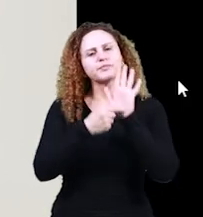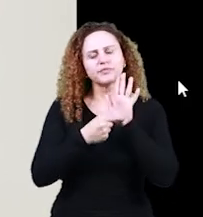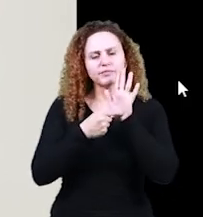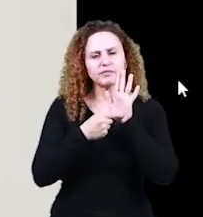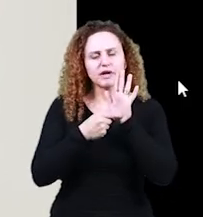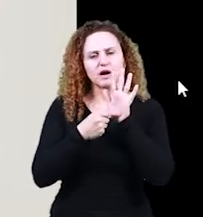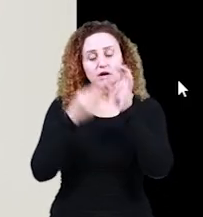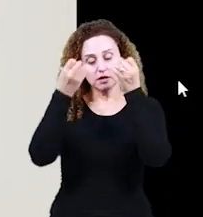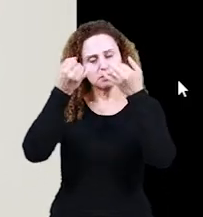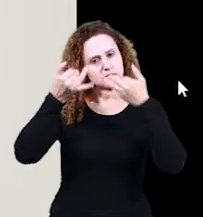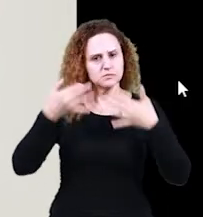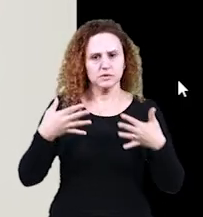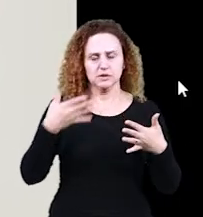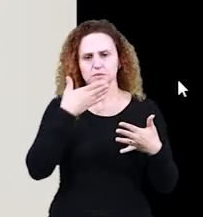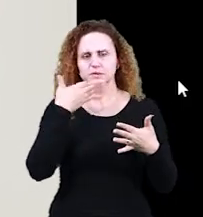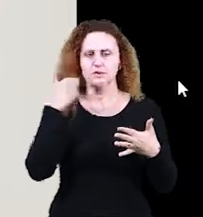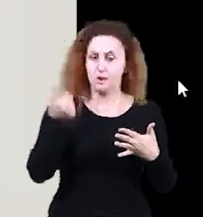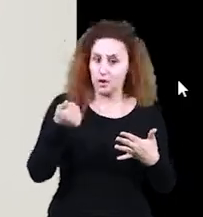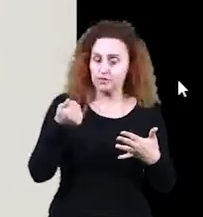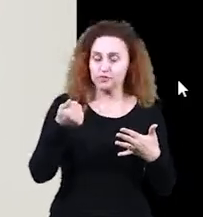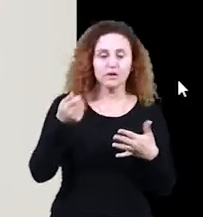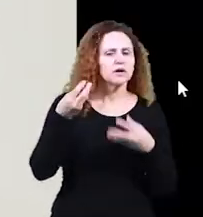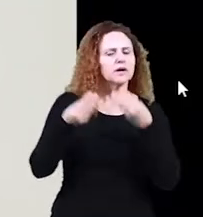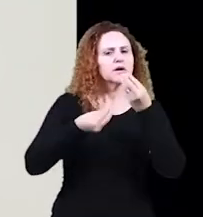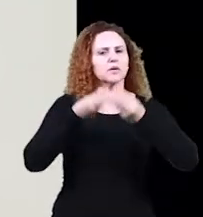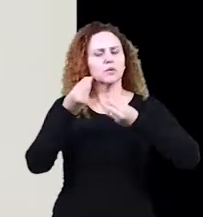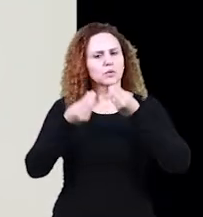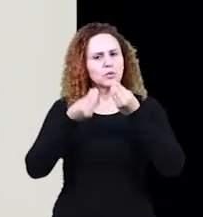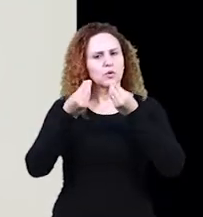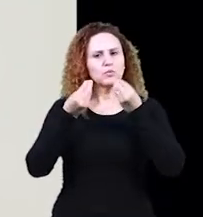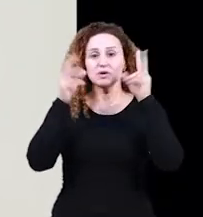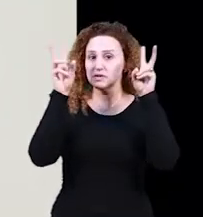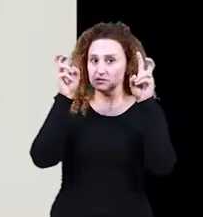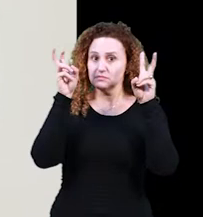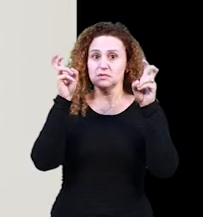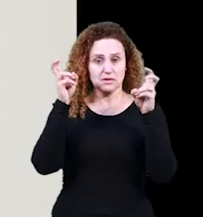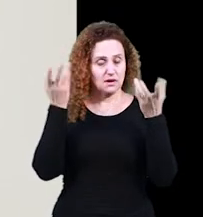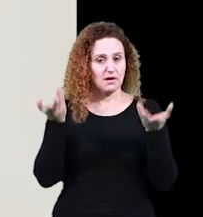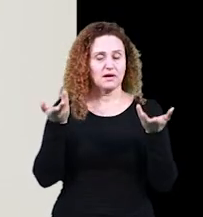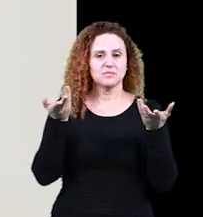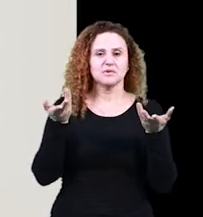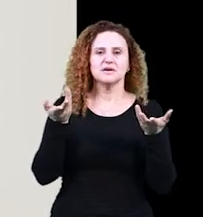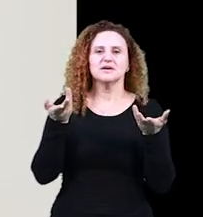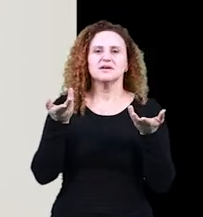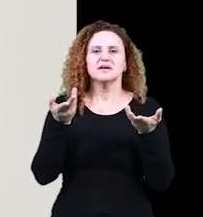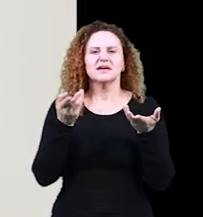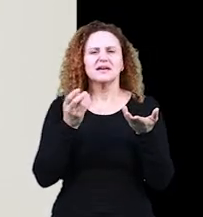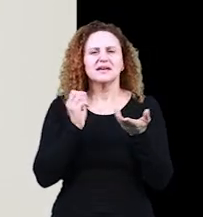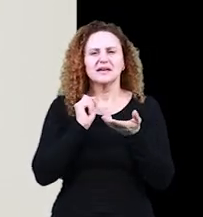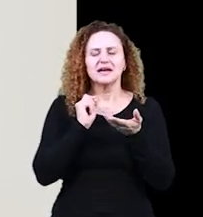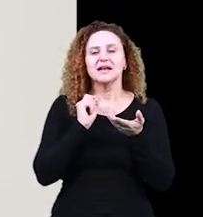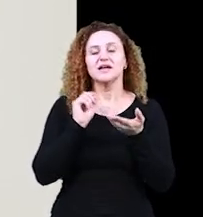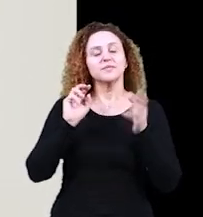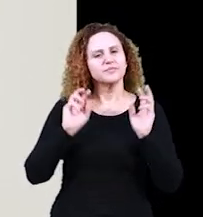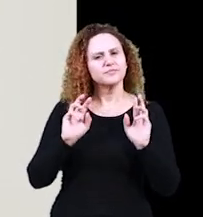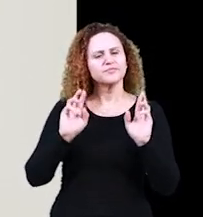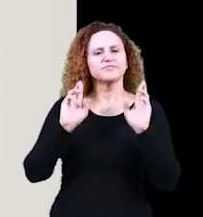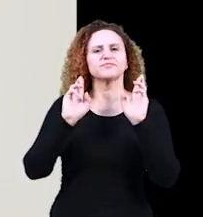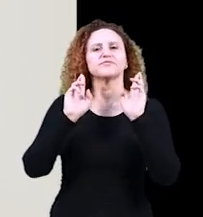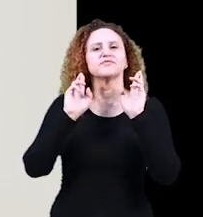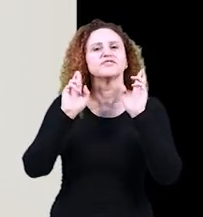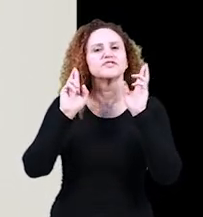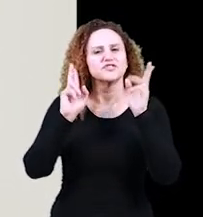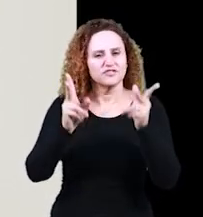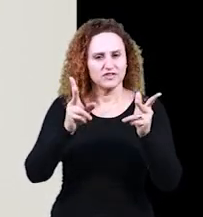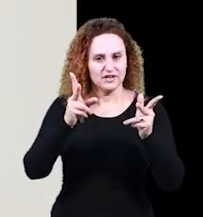e e já volto para explicar melhor é na verdade o relativismo é uma rejeição ao modelo behaviorista do